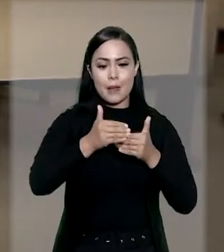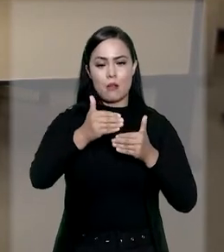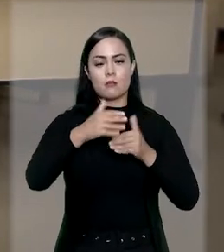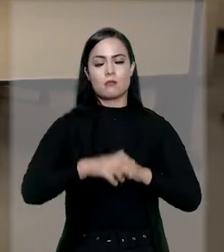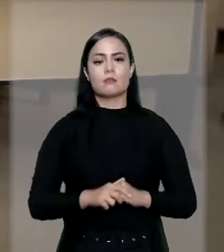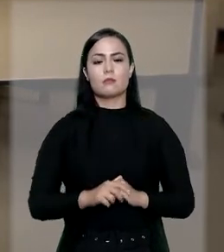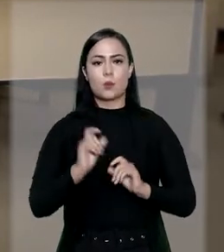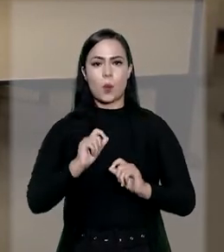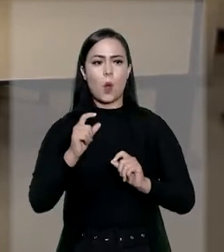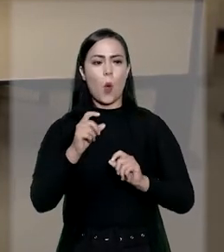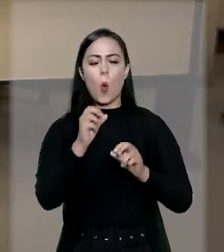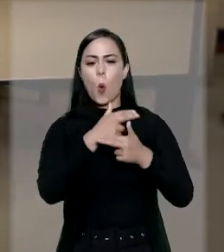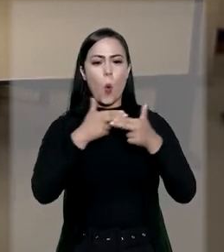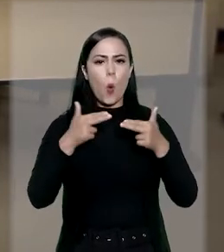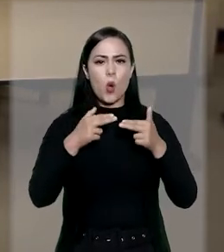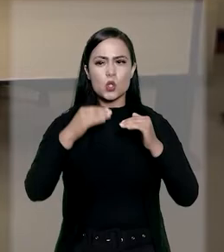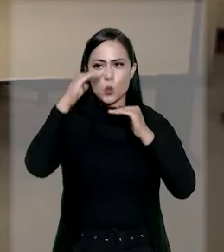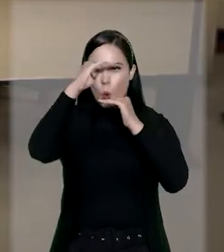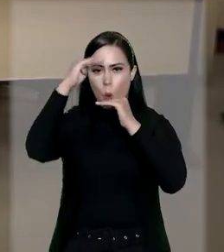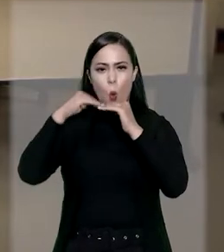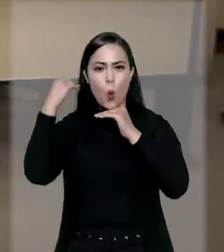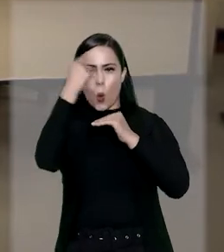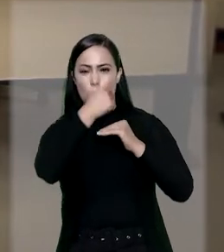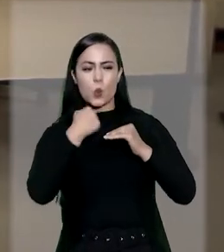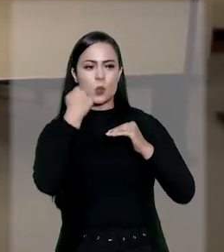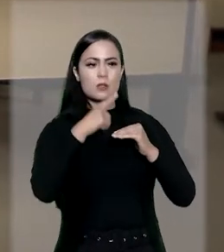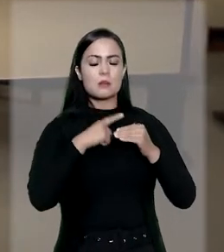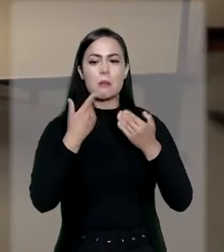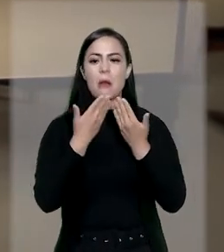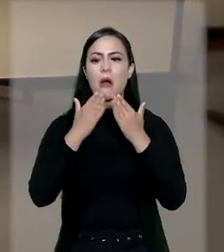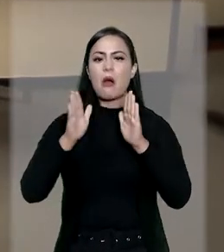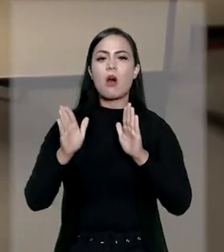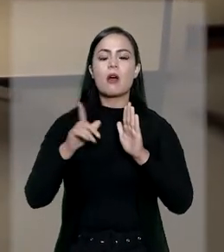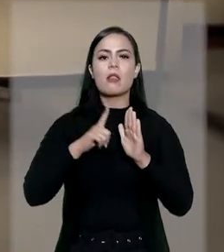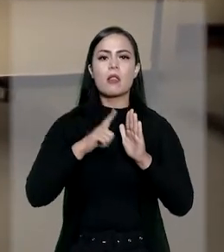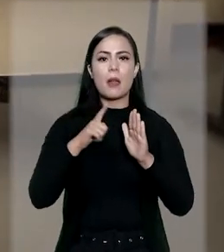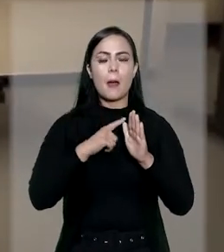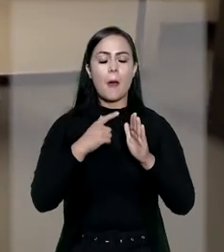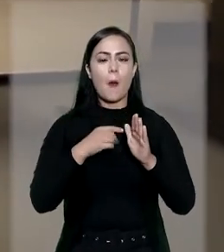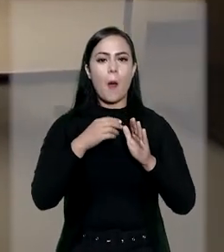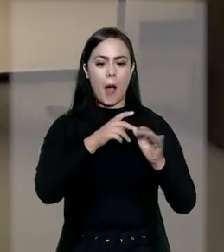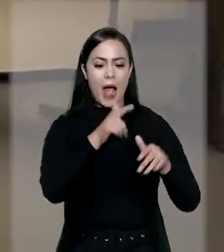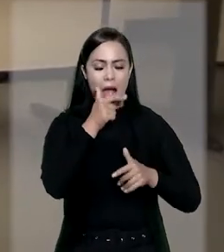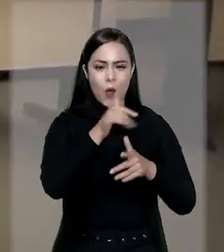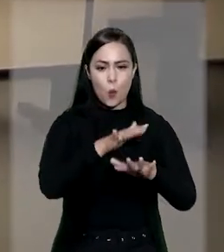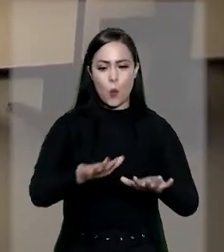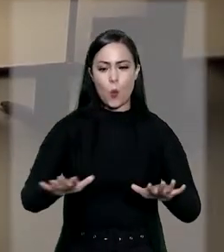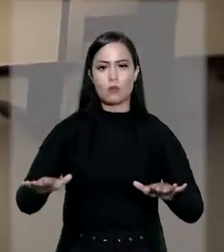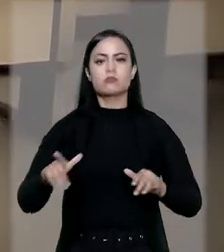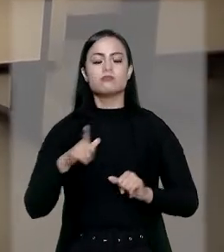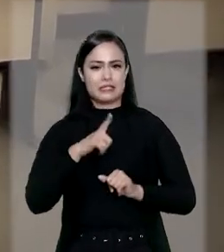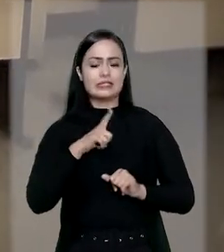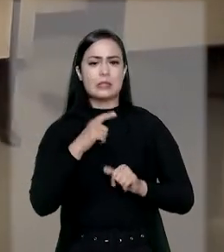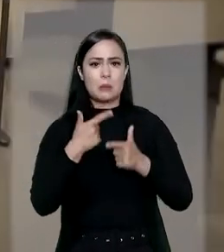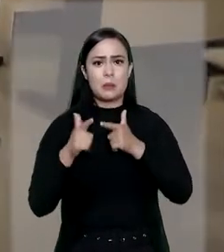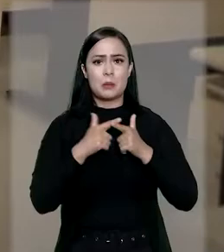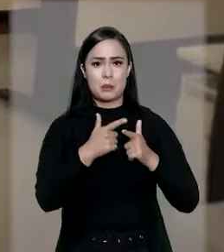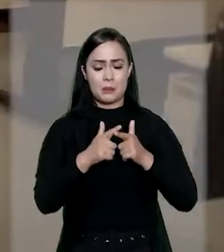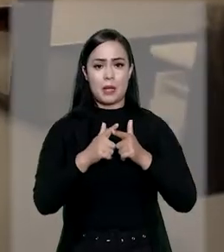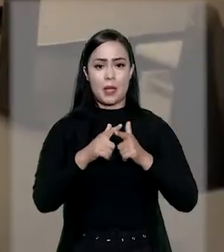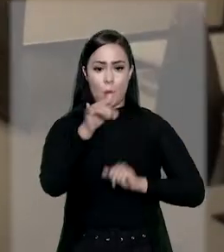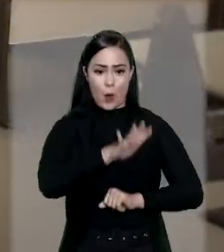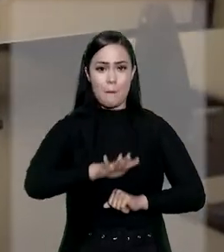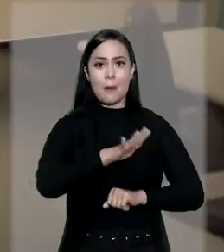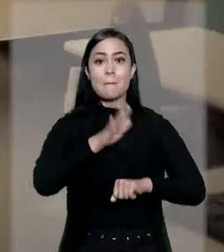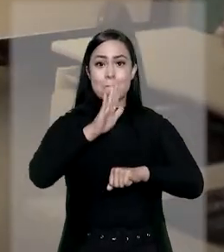barreiras físicas. Objetos na altura do rosto, portas entreabertas, pisos molhados podem causar acidentes e o ambiente